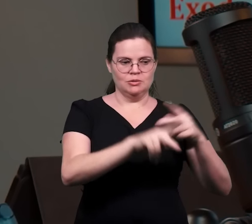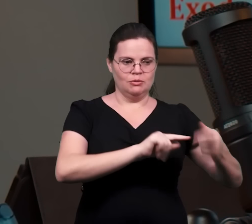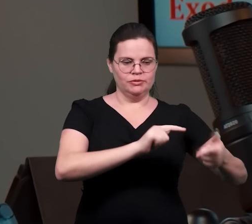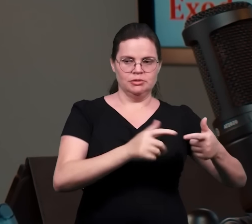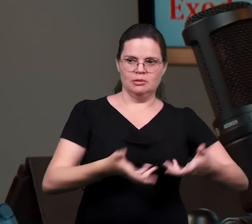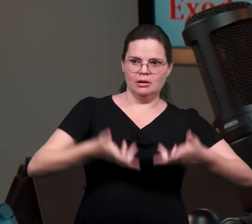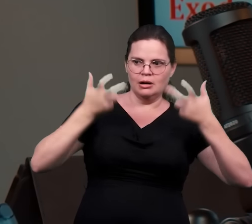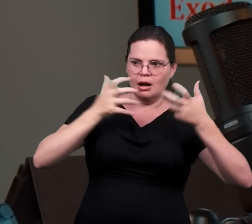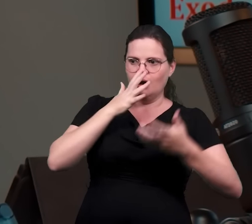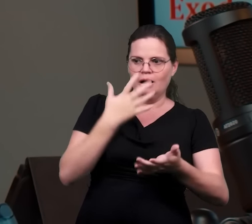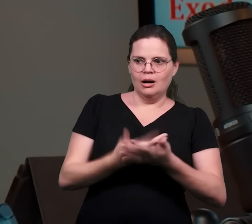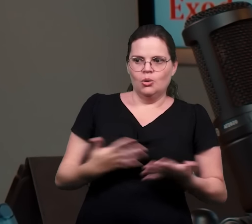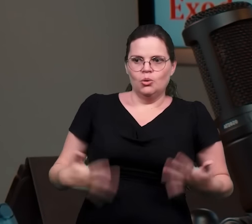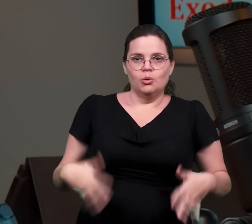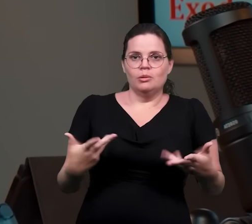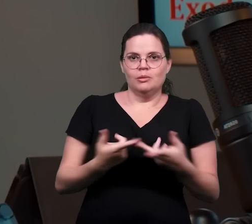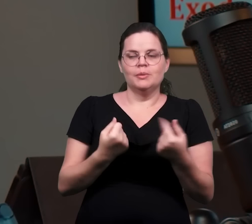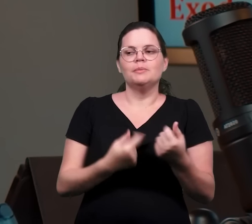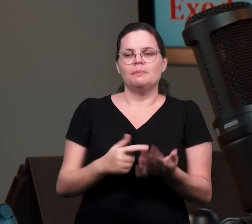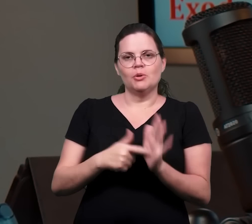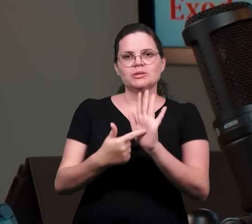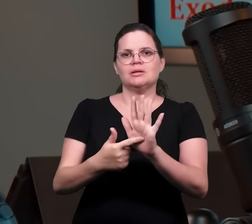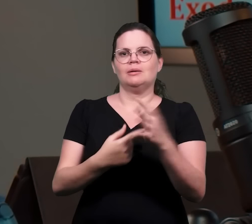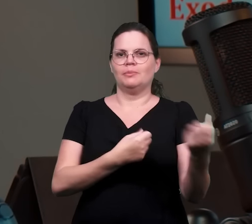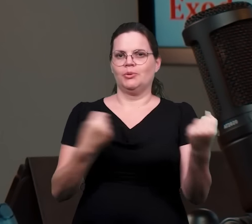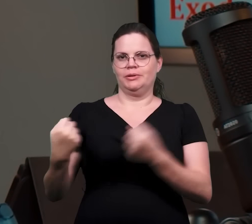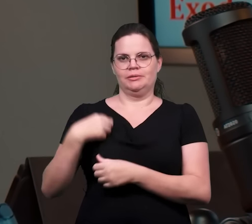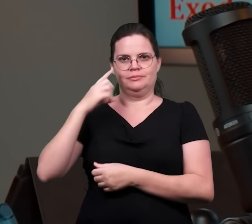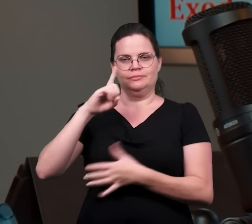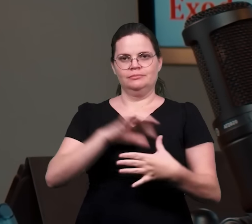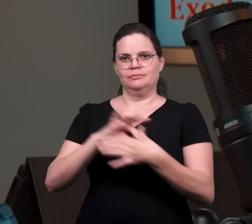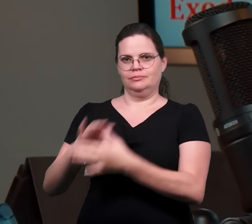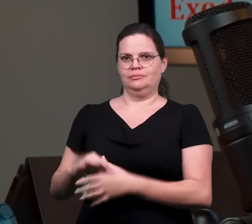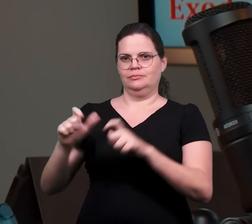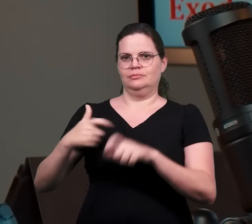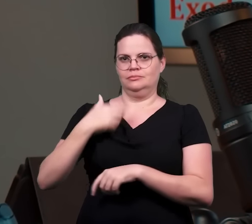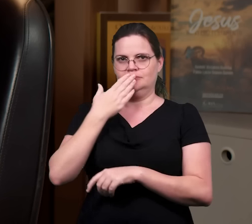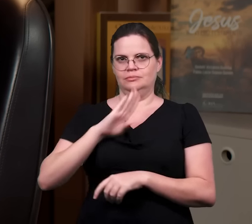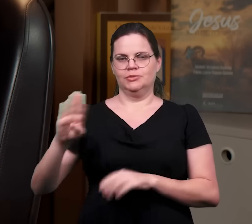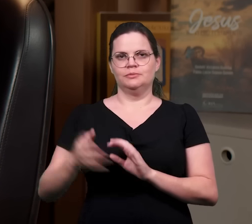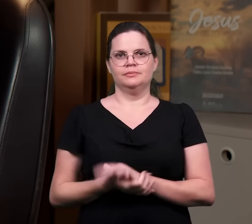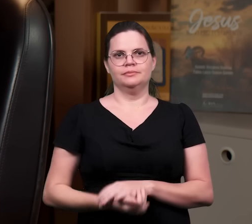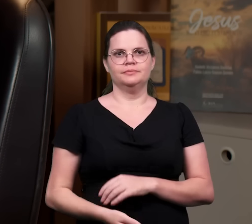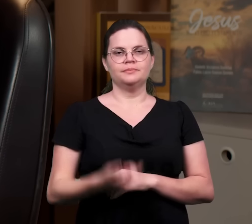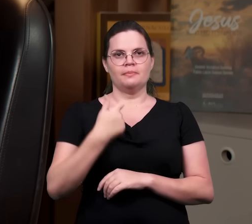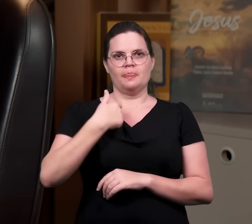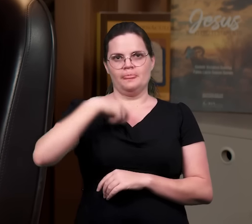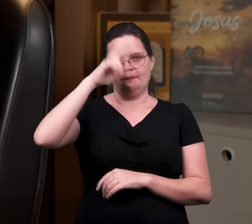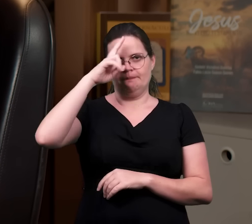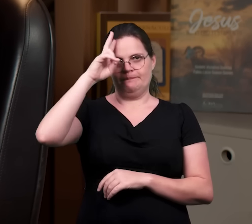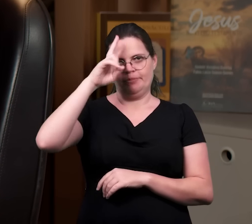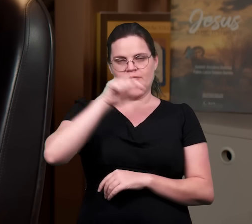de maravilhas para mostrar que Deus realmente era poderoso e que estava os conduzindo para o cumprimento daquela promessa. Me lembrei que você